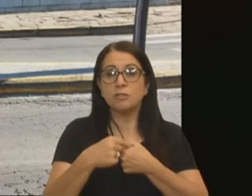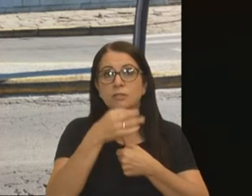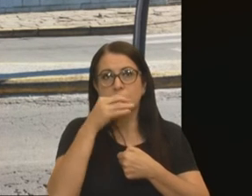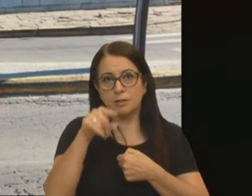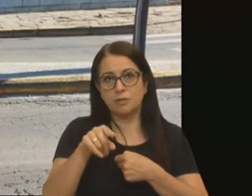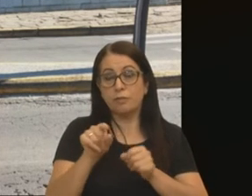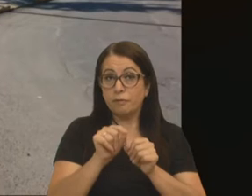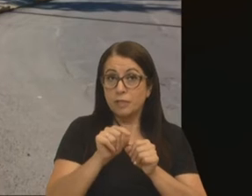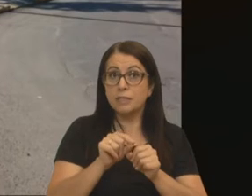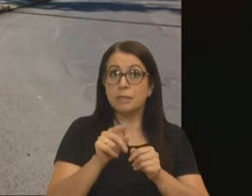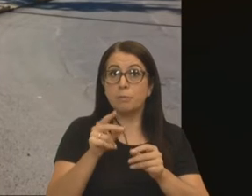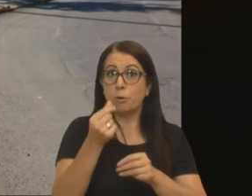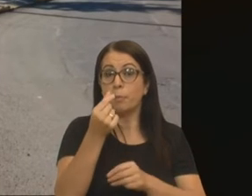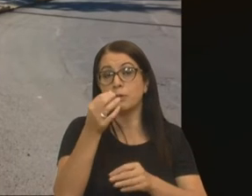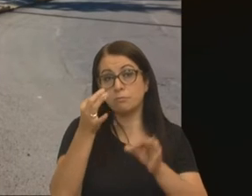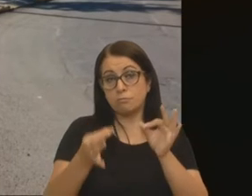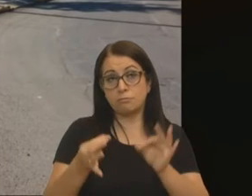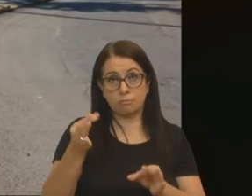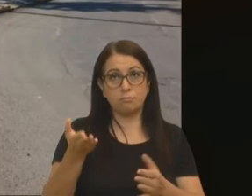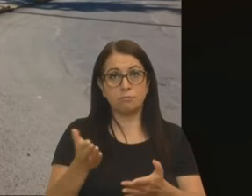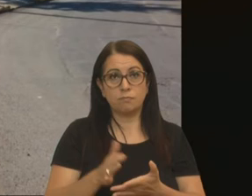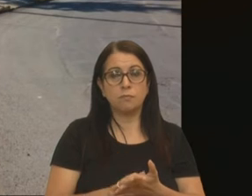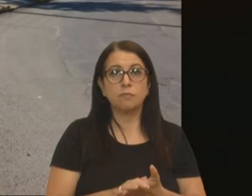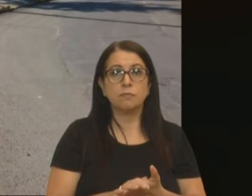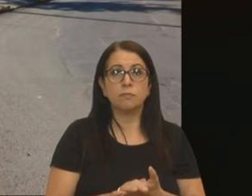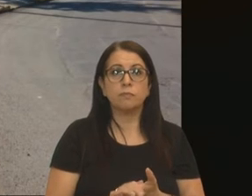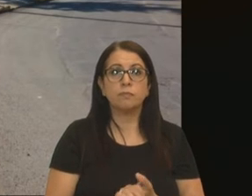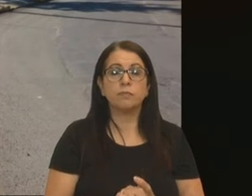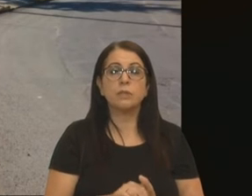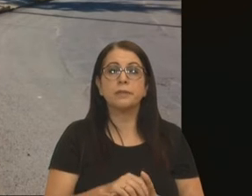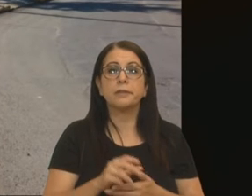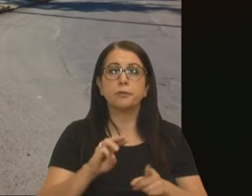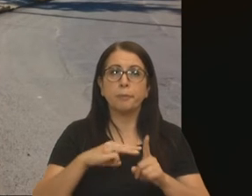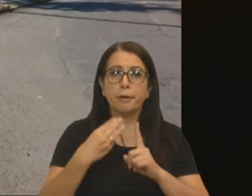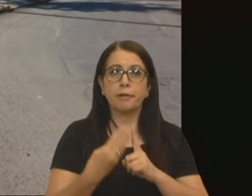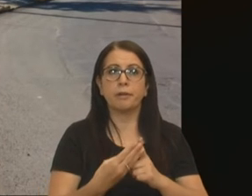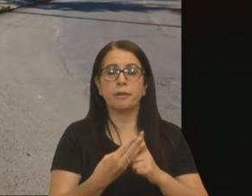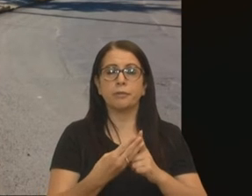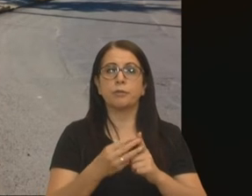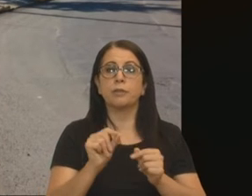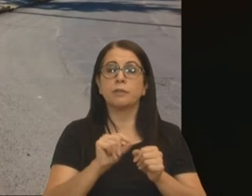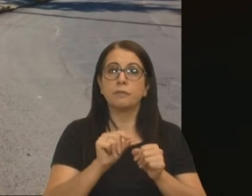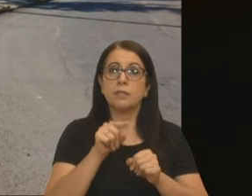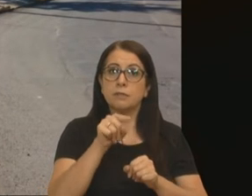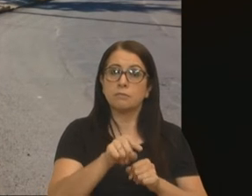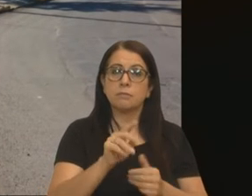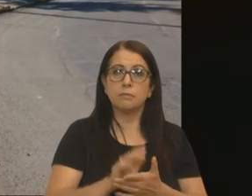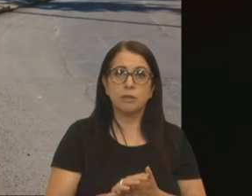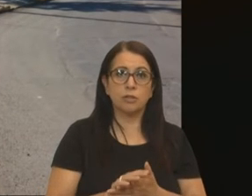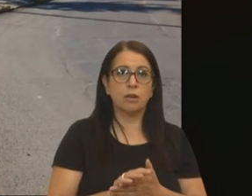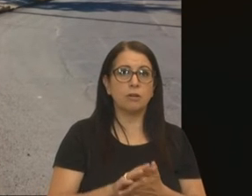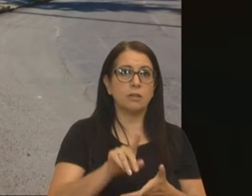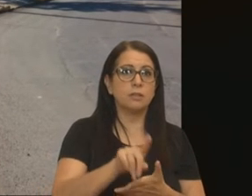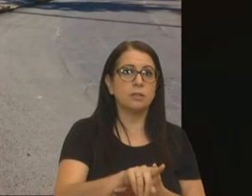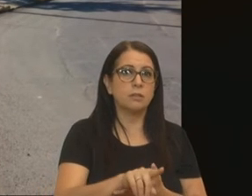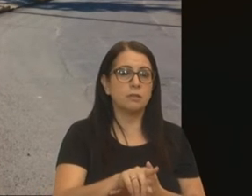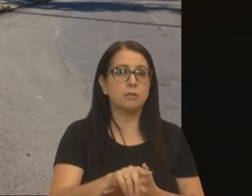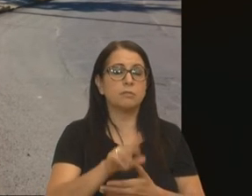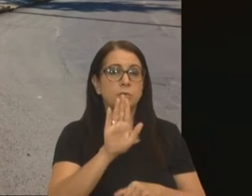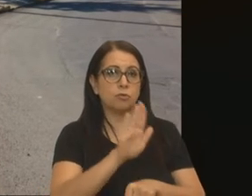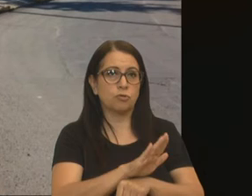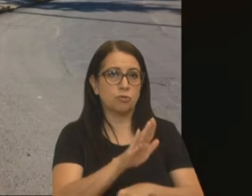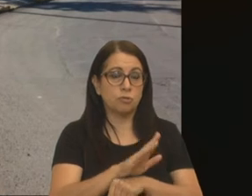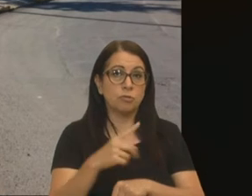a aquisição pelo preço justo de mercado, e fazer ali, então, um aparelho para